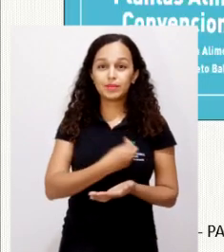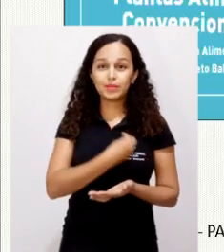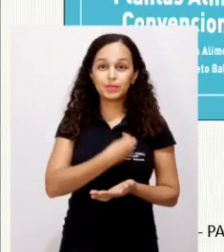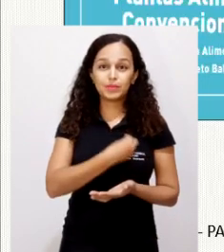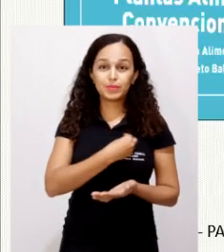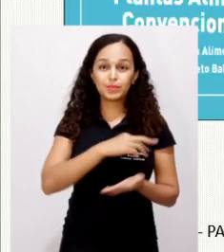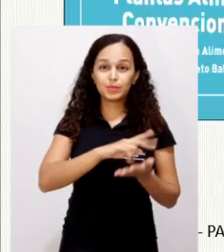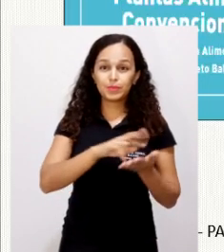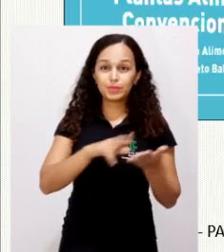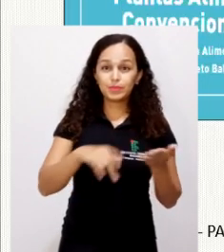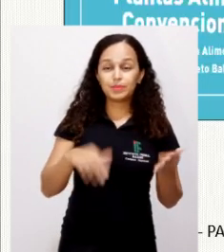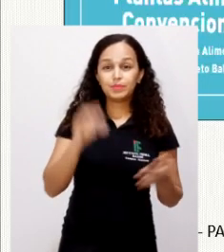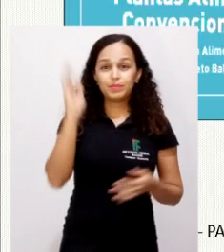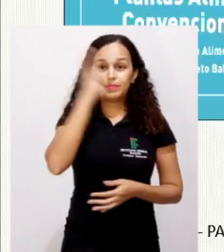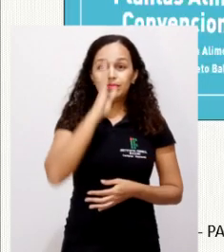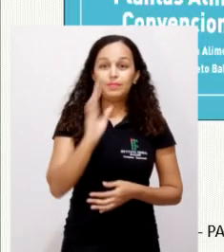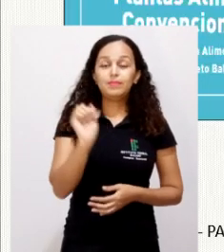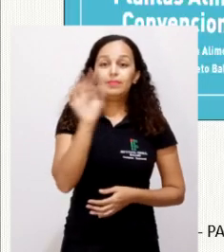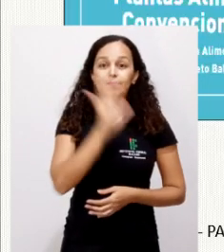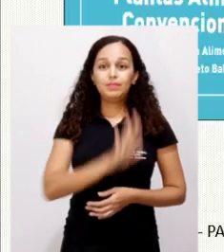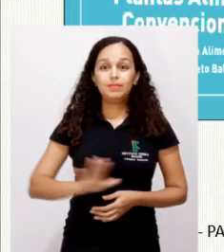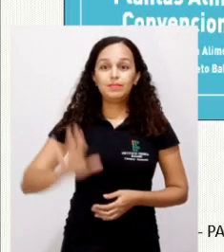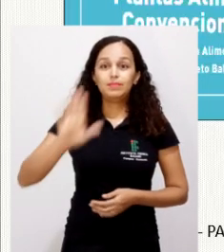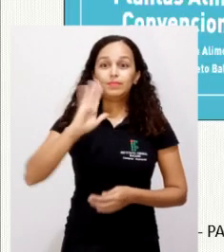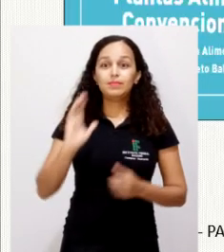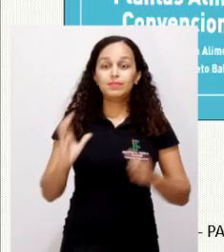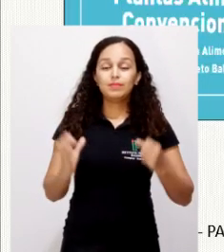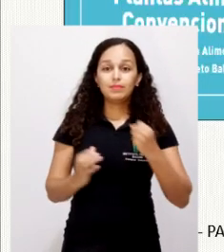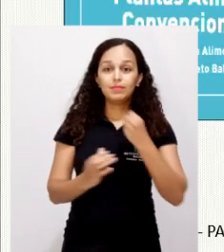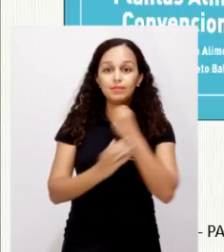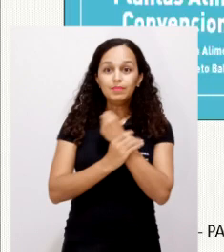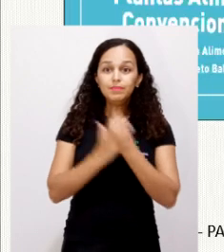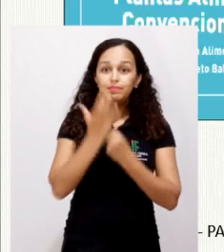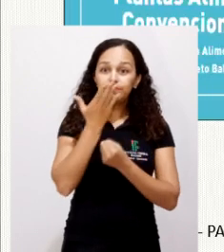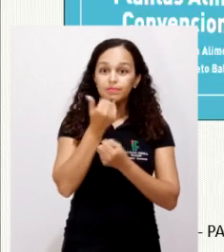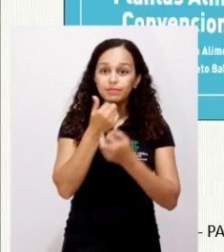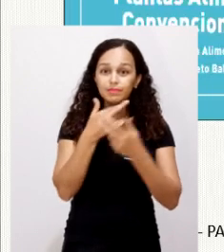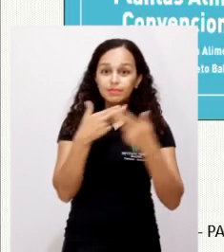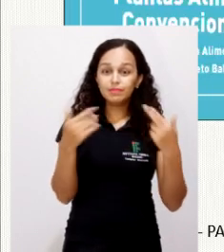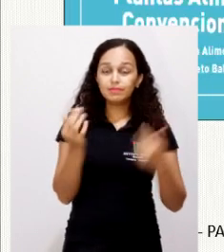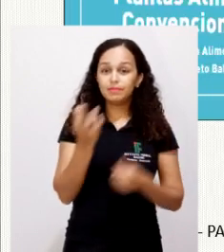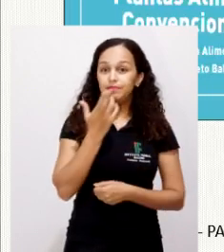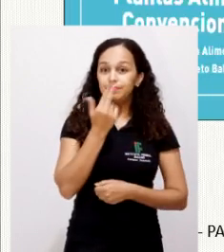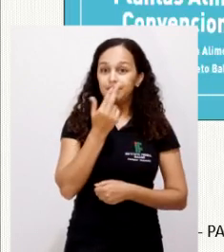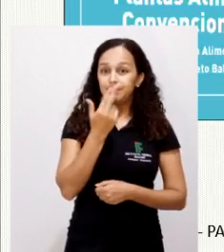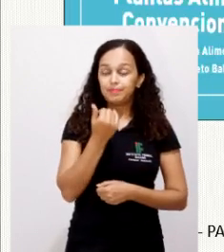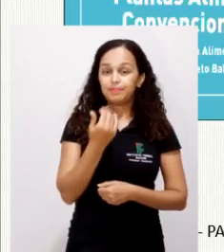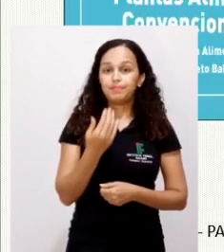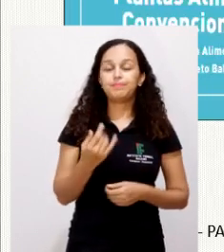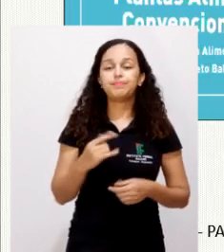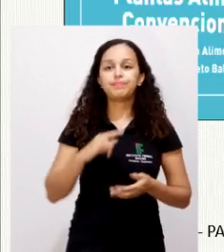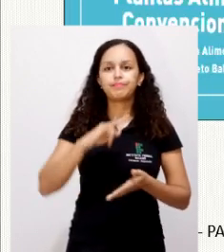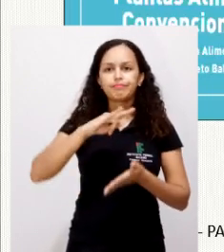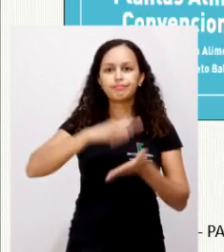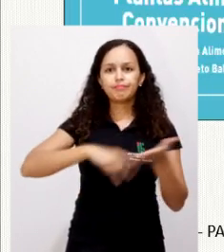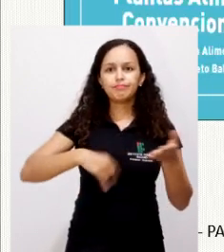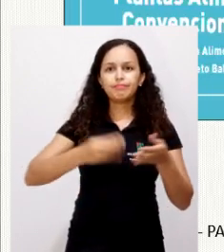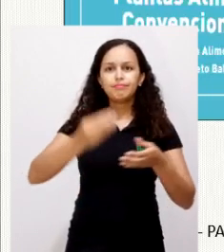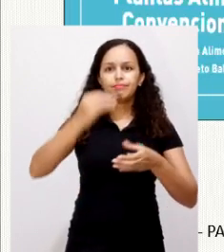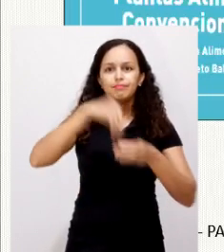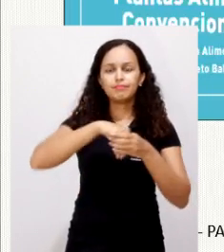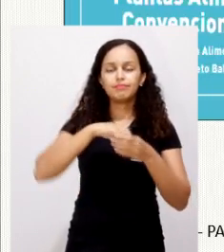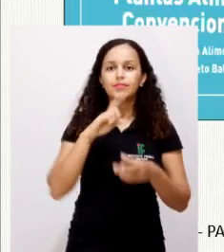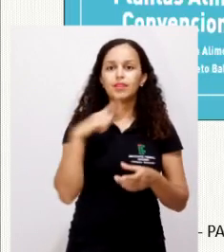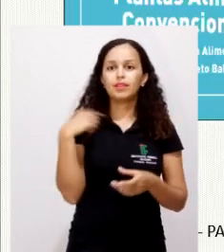né, visando essa segurança alimentar e nutricional. E dentro desse documento, a gente